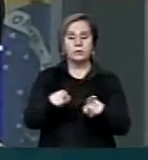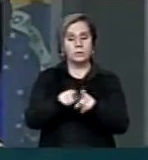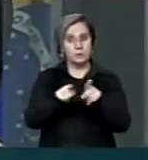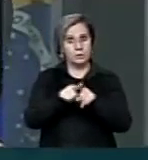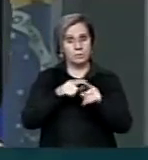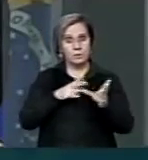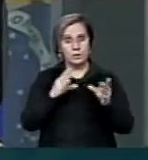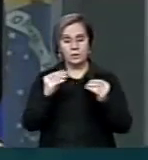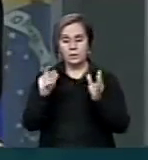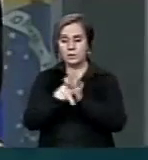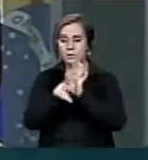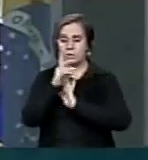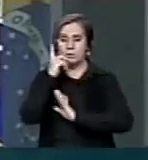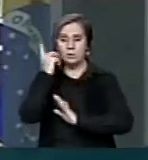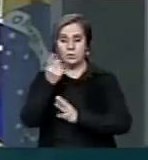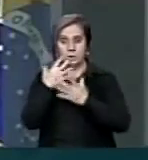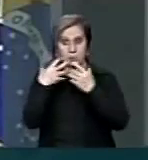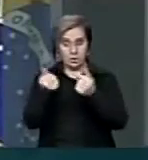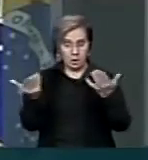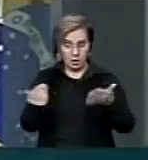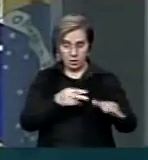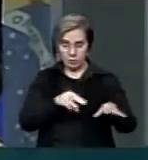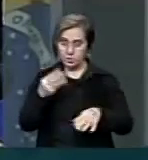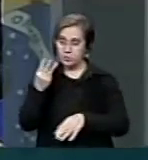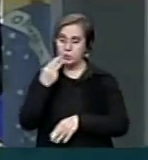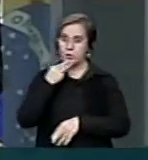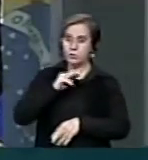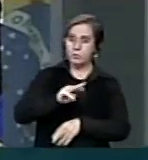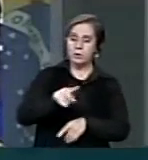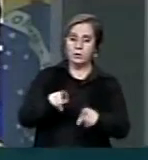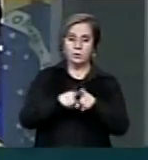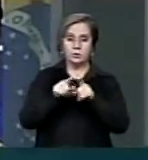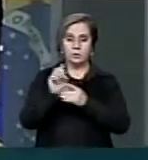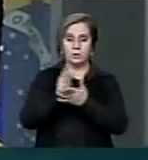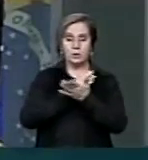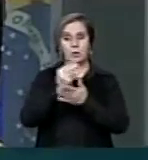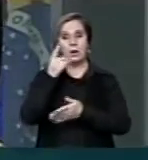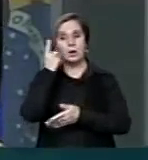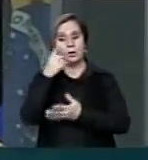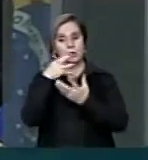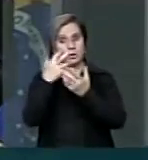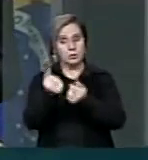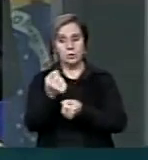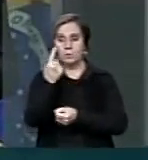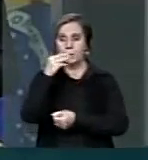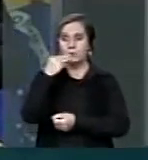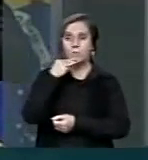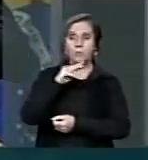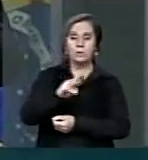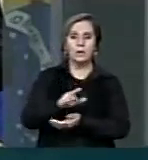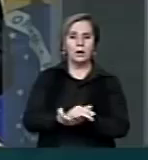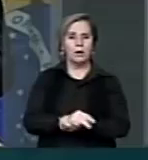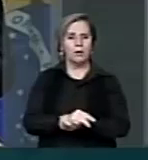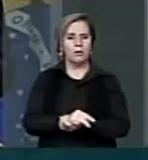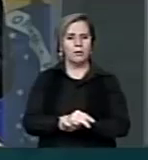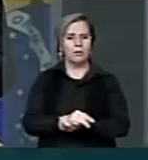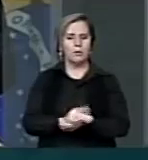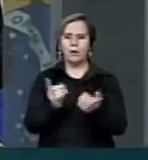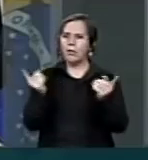receberam essa semana 3 milhões, assim como tem deputado que recebeu 1 milhão. Ou seja, é uma